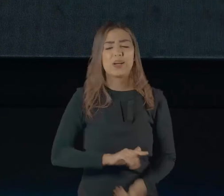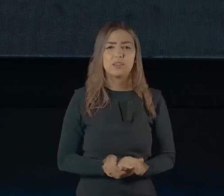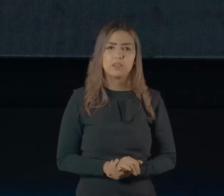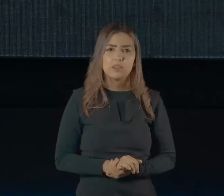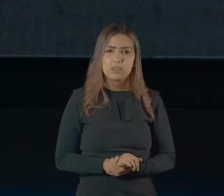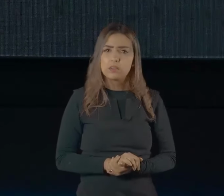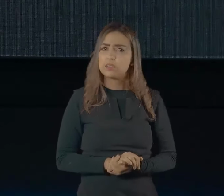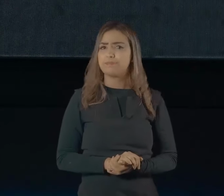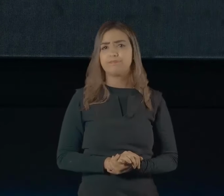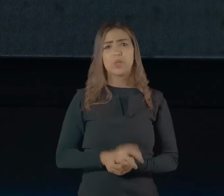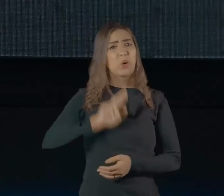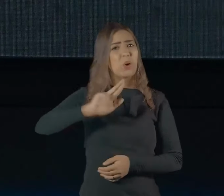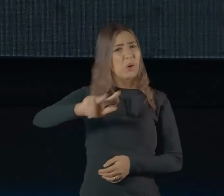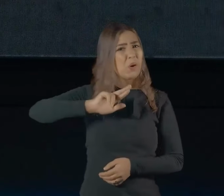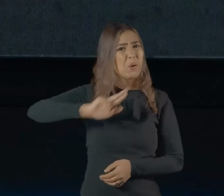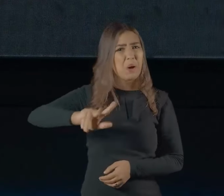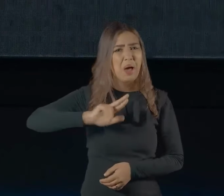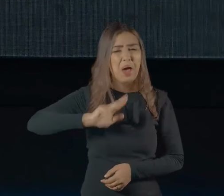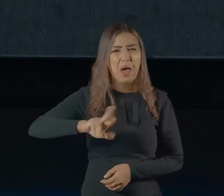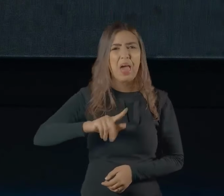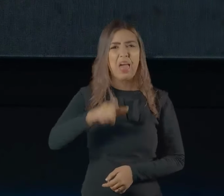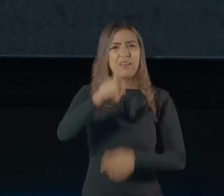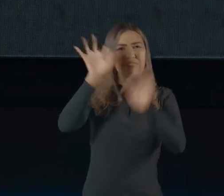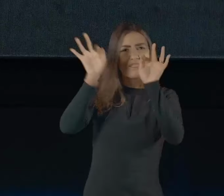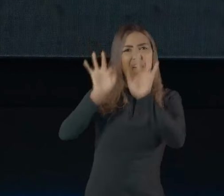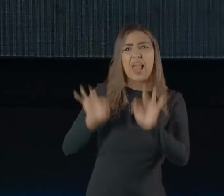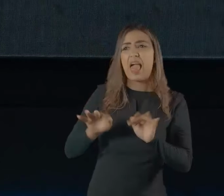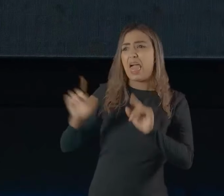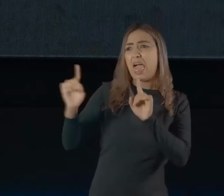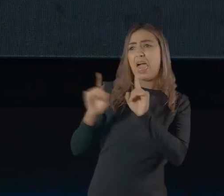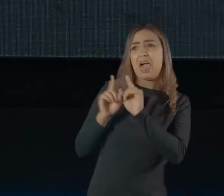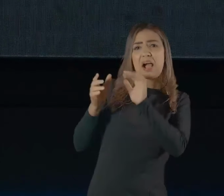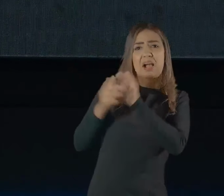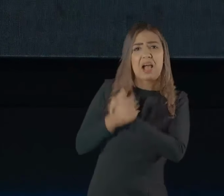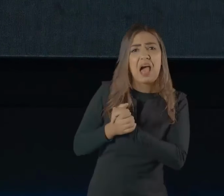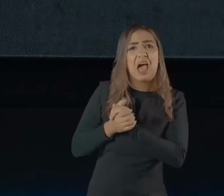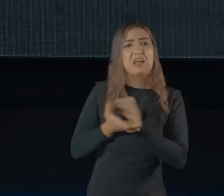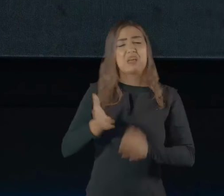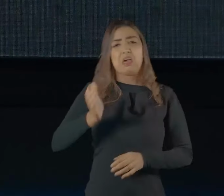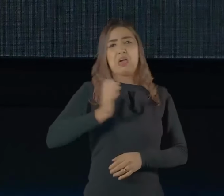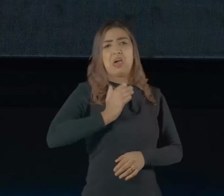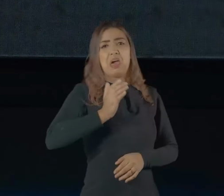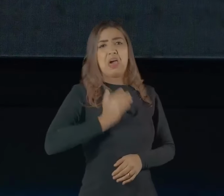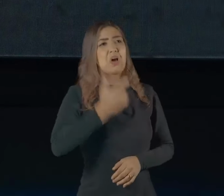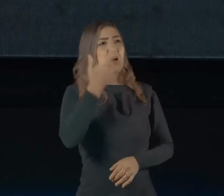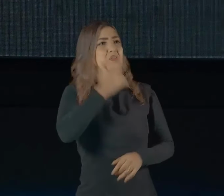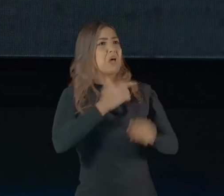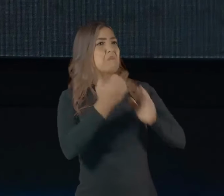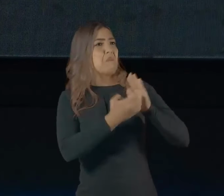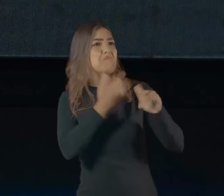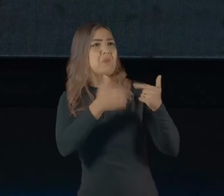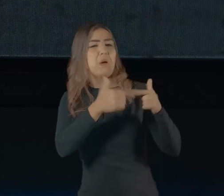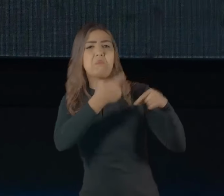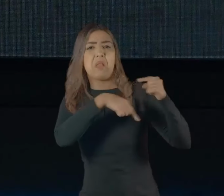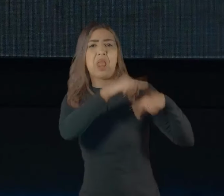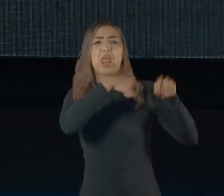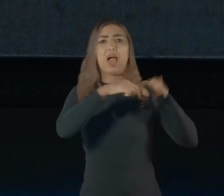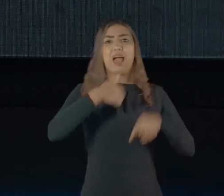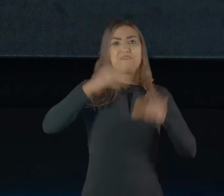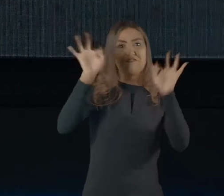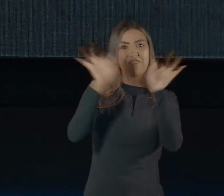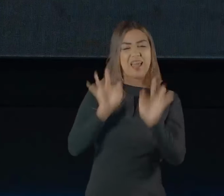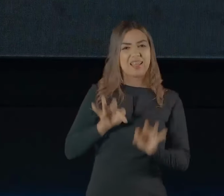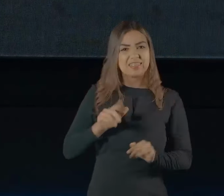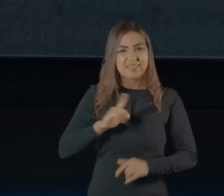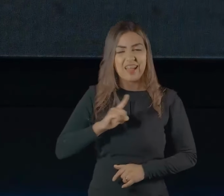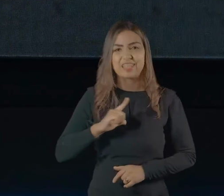de uma pessoa, ou no sucesso financeiro, ou numa carreira. A tua felicidade está no fato de você